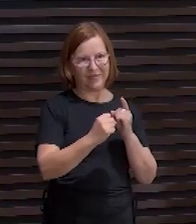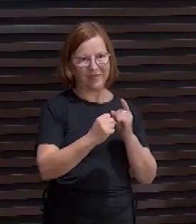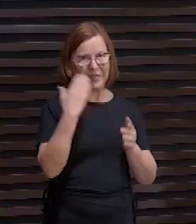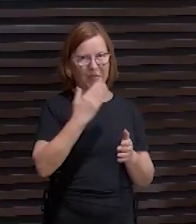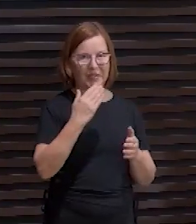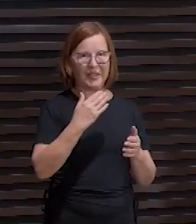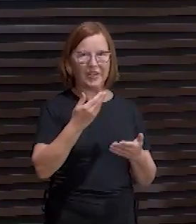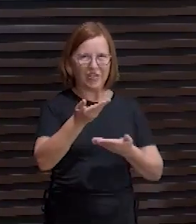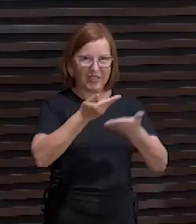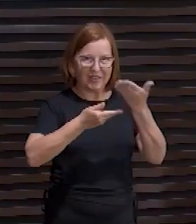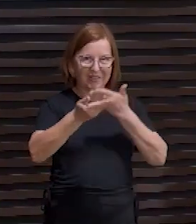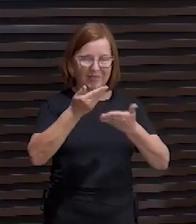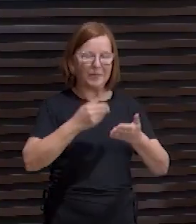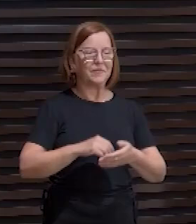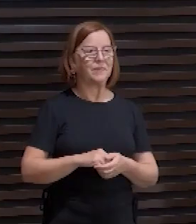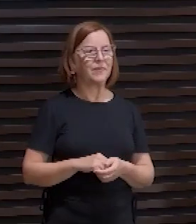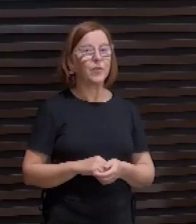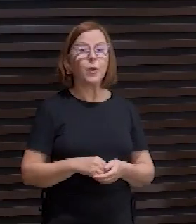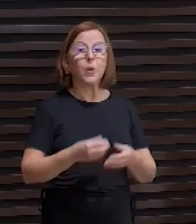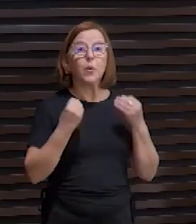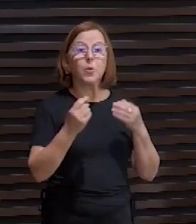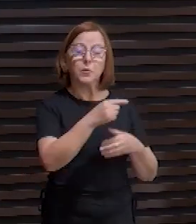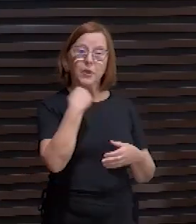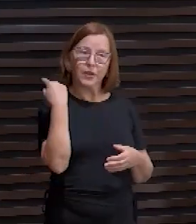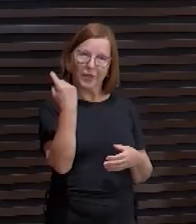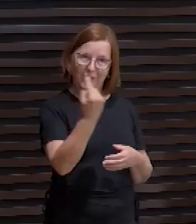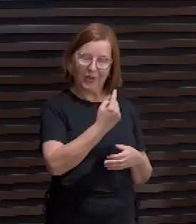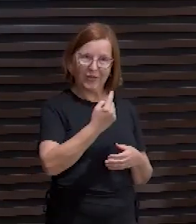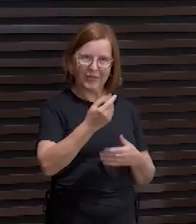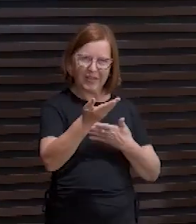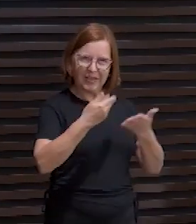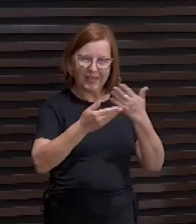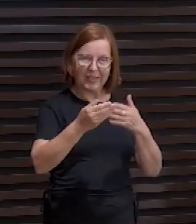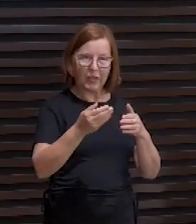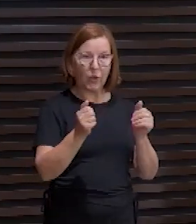relacionamento. Como que nós estamos nos relacionando com os nossos irmãos?